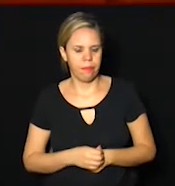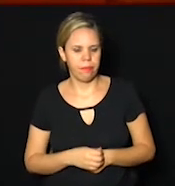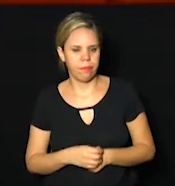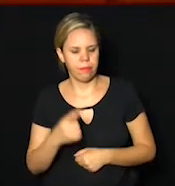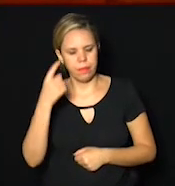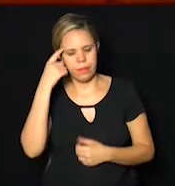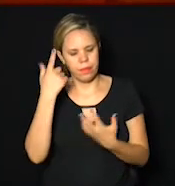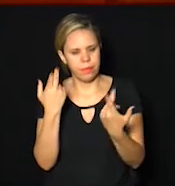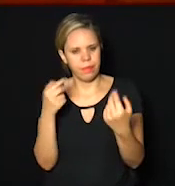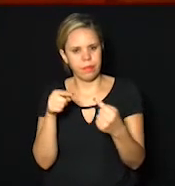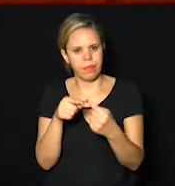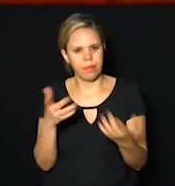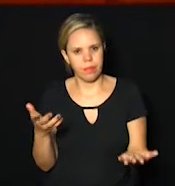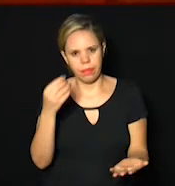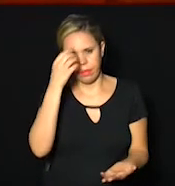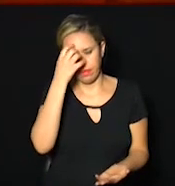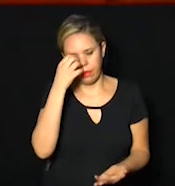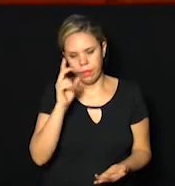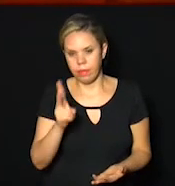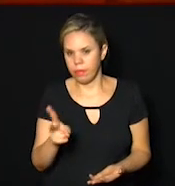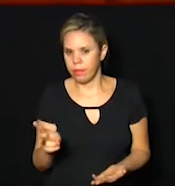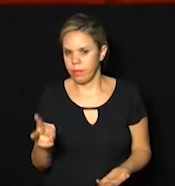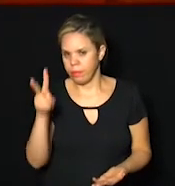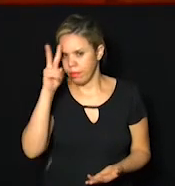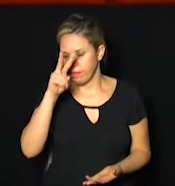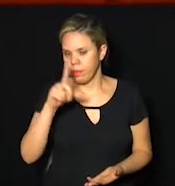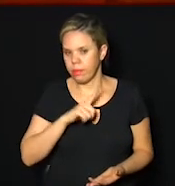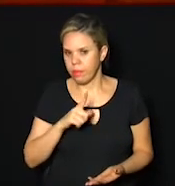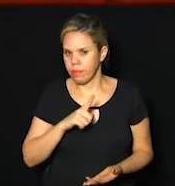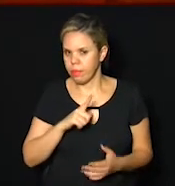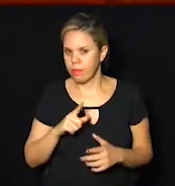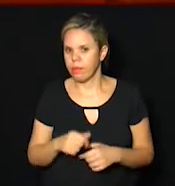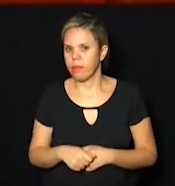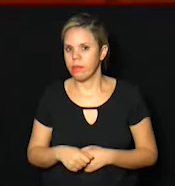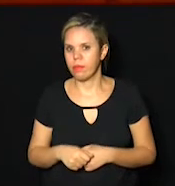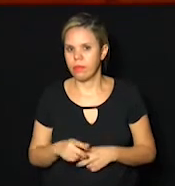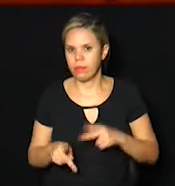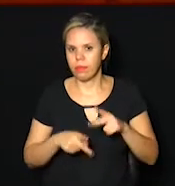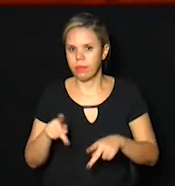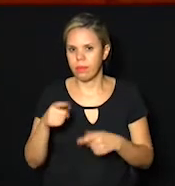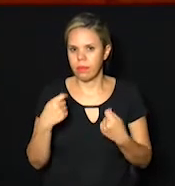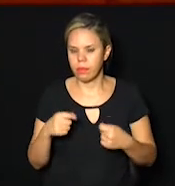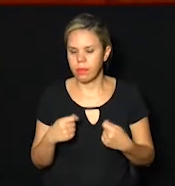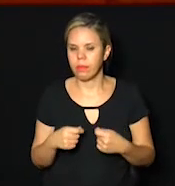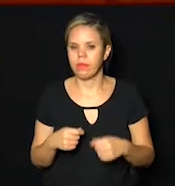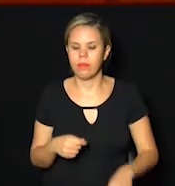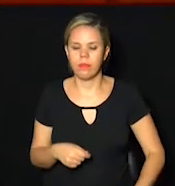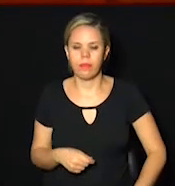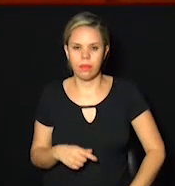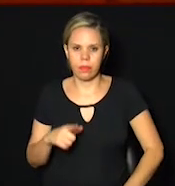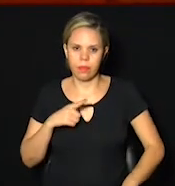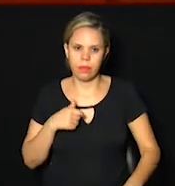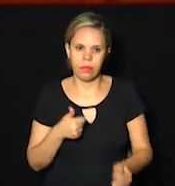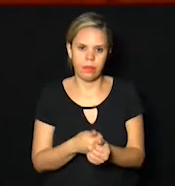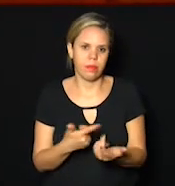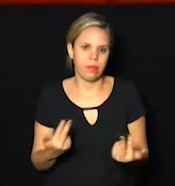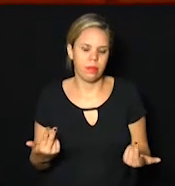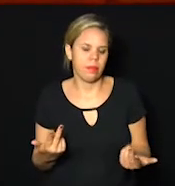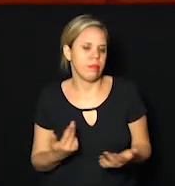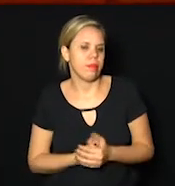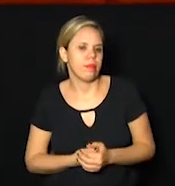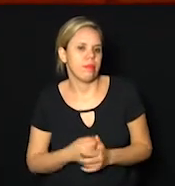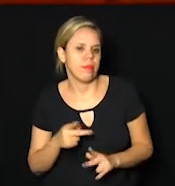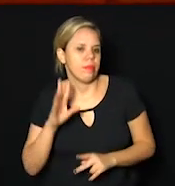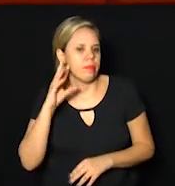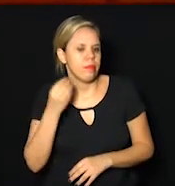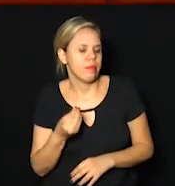pensa? Só que sempre se lembre, para que haja defensores, as pessoas precisam ter os argumentos muito próximos. As pessoas têm que